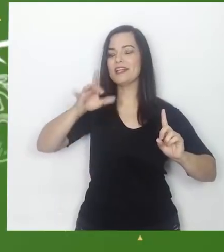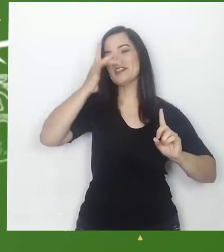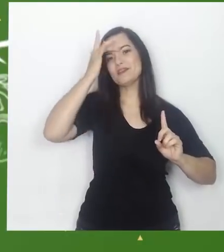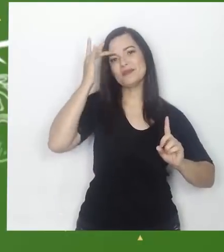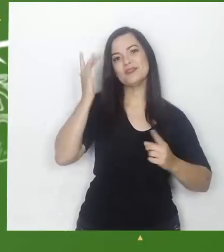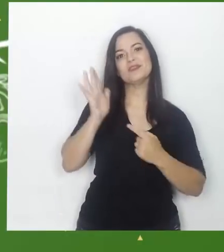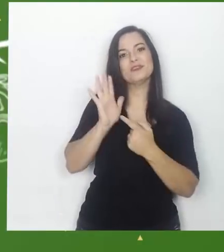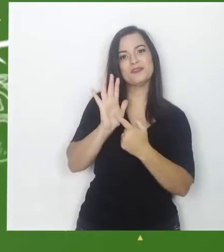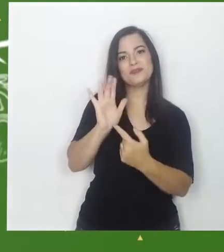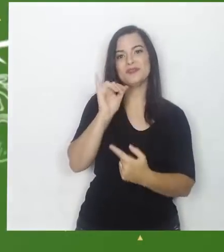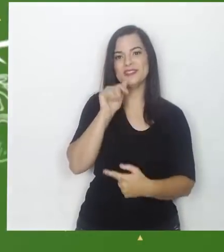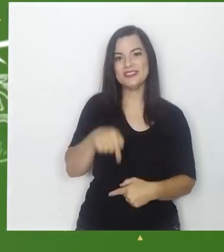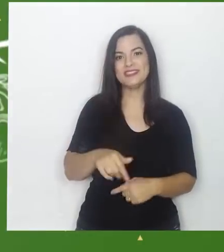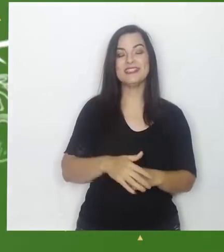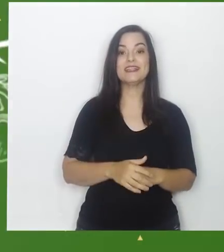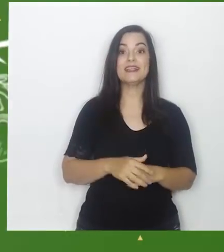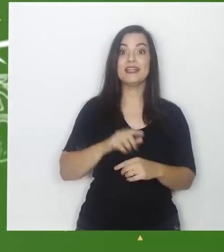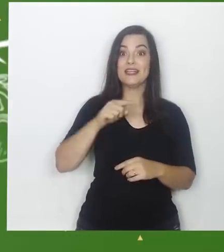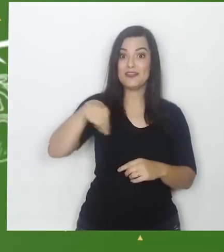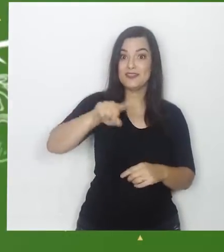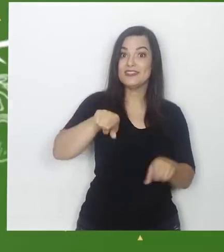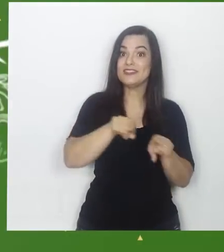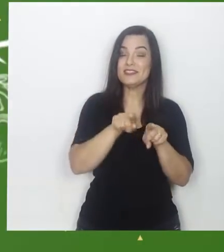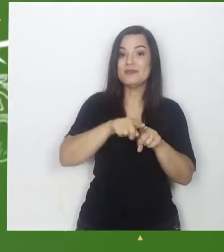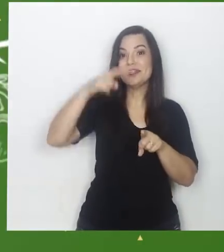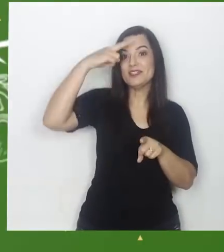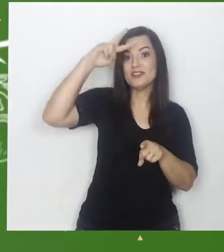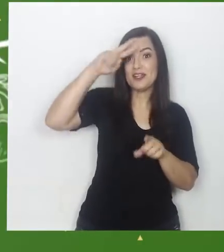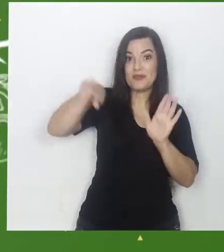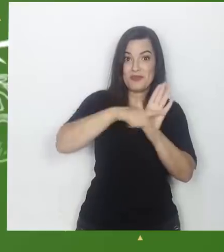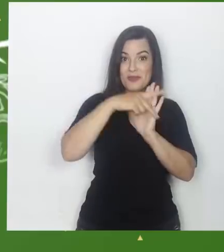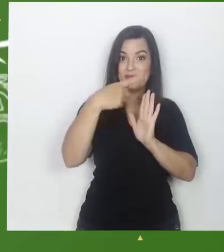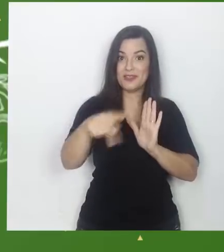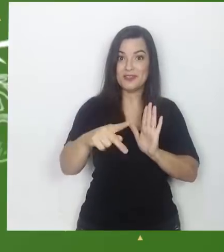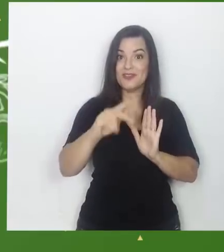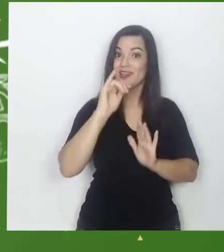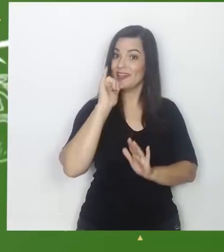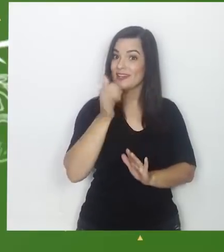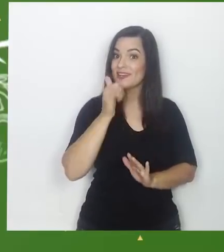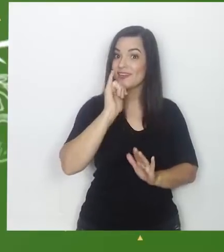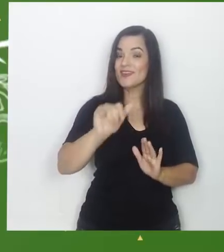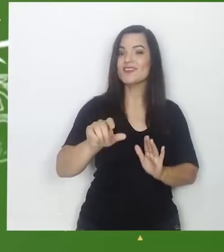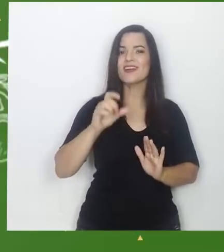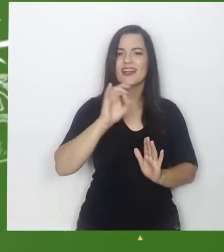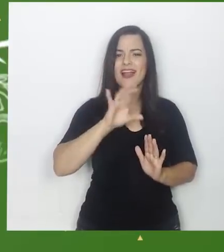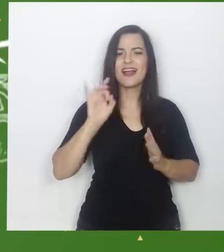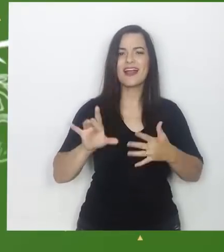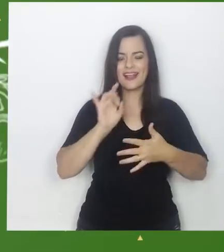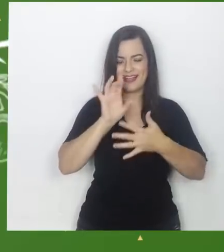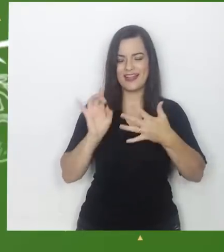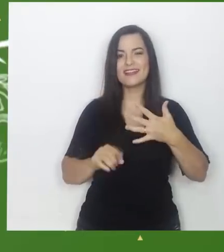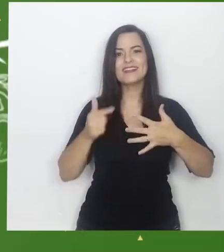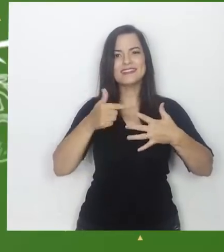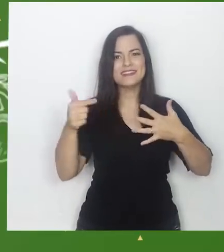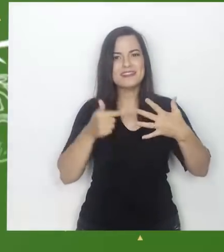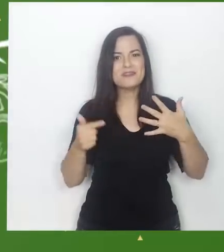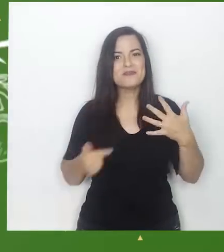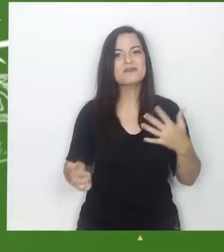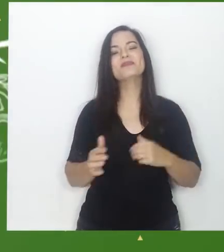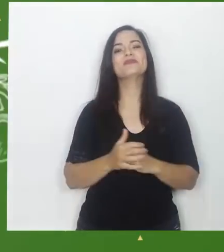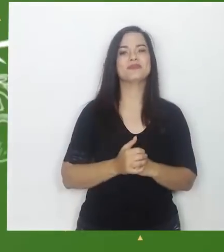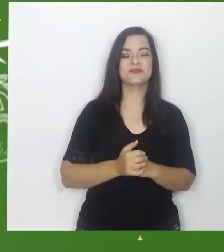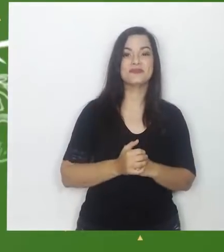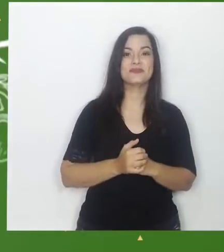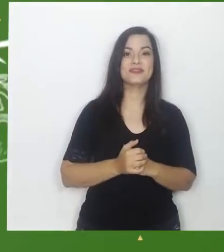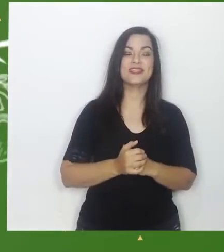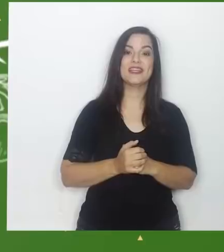vocês construíram um pedacinho da sua história, que vai se transformar numa super produção.